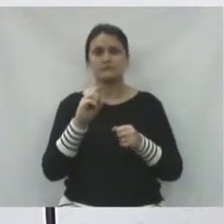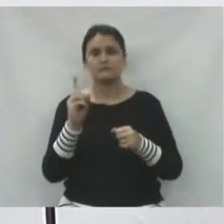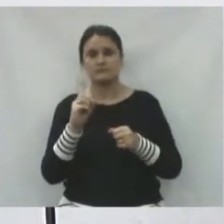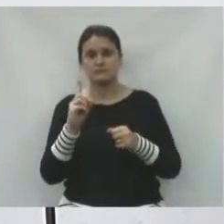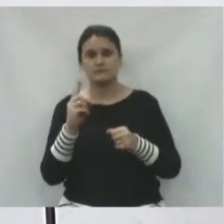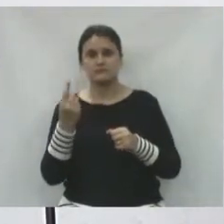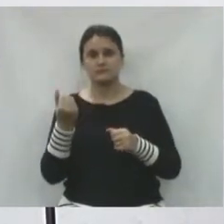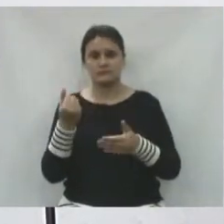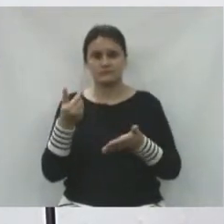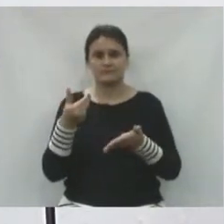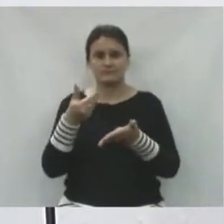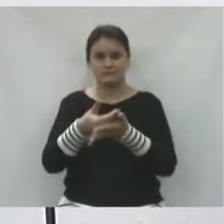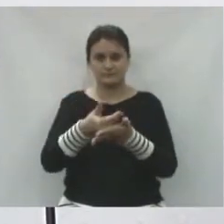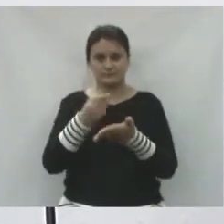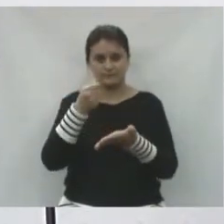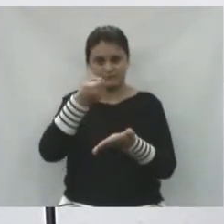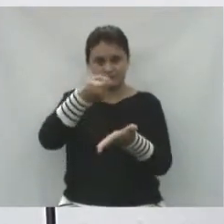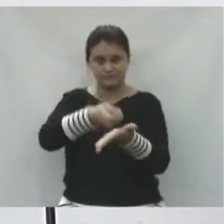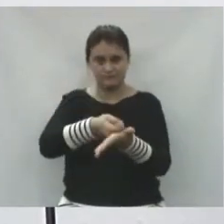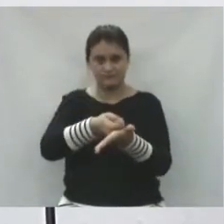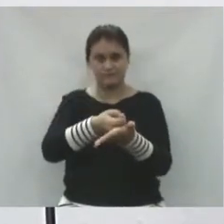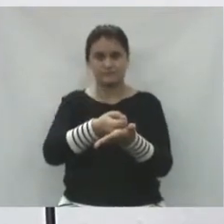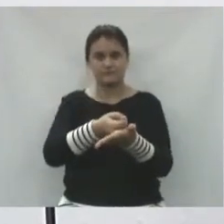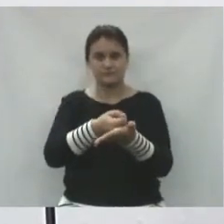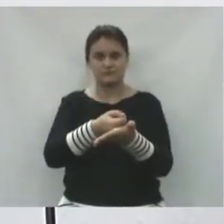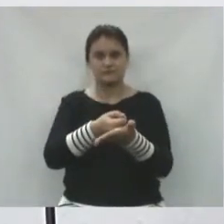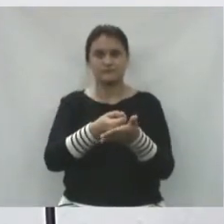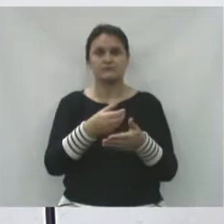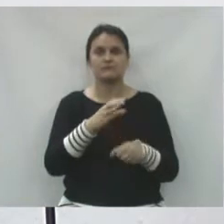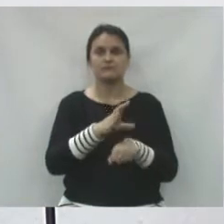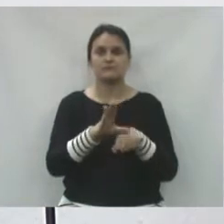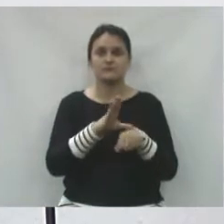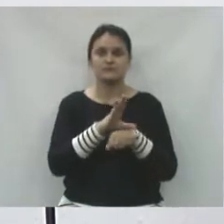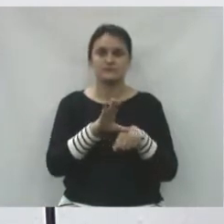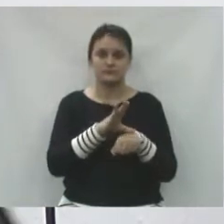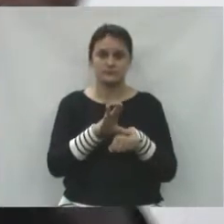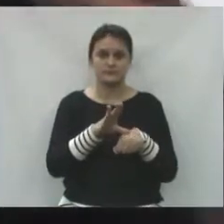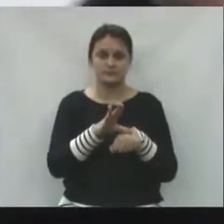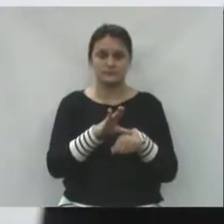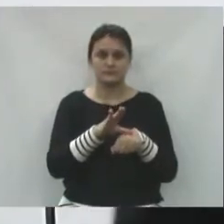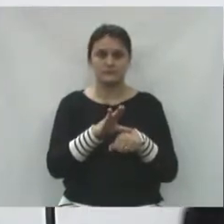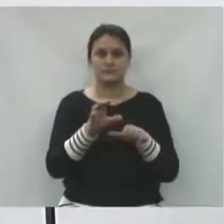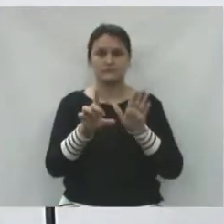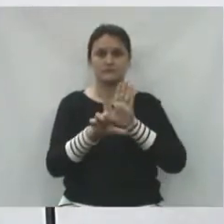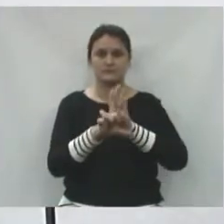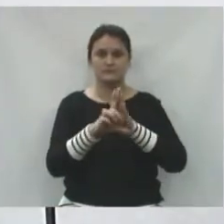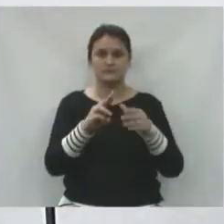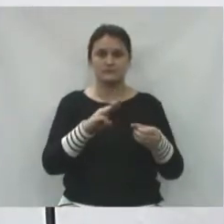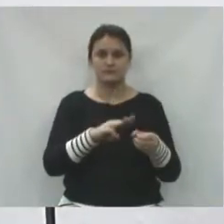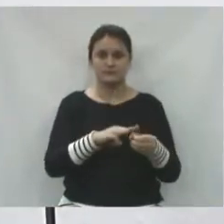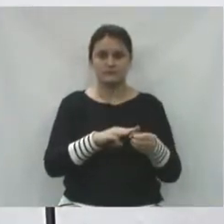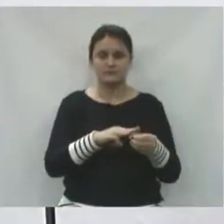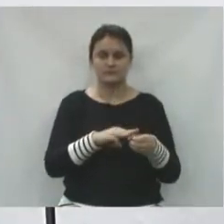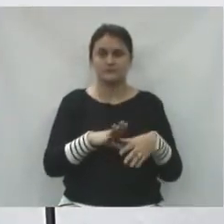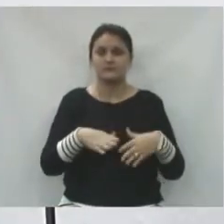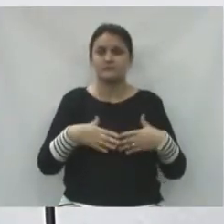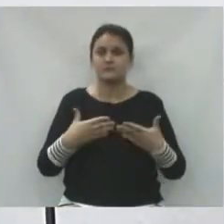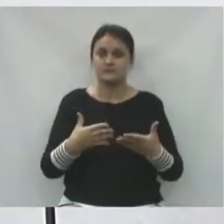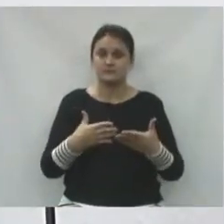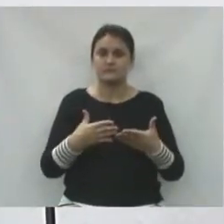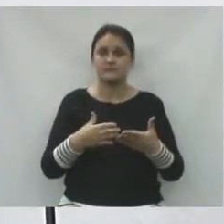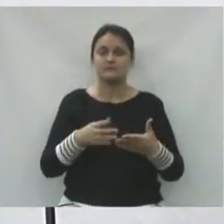os orçamentos impositivos em suas respectivas constituições e leis orgânicas,